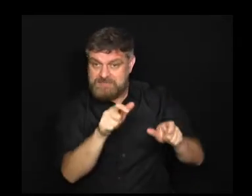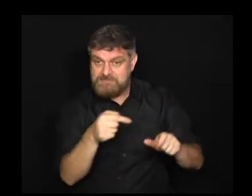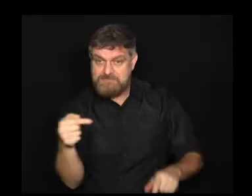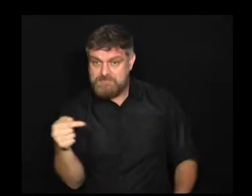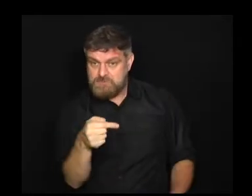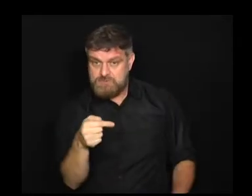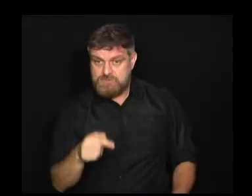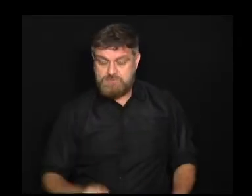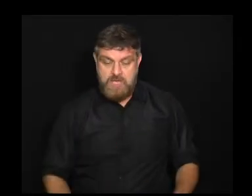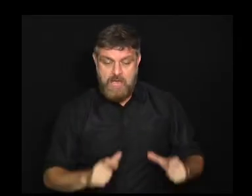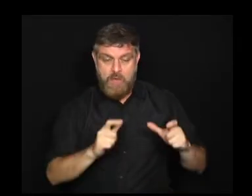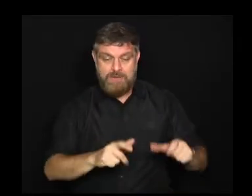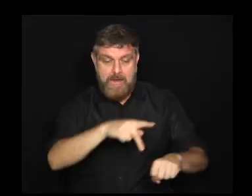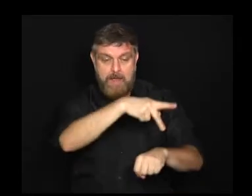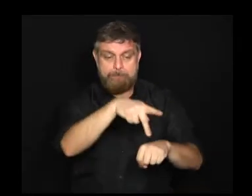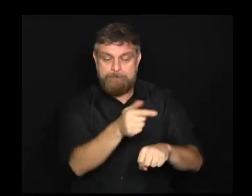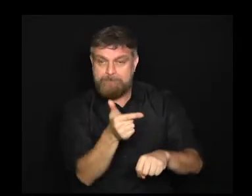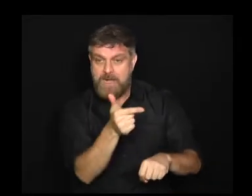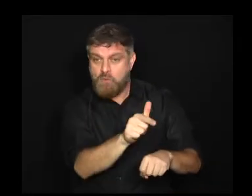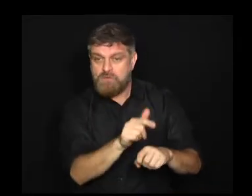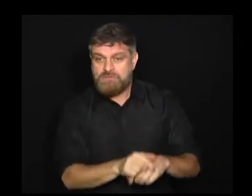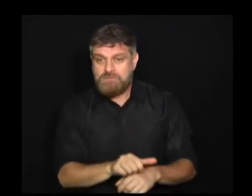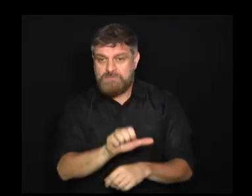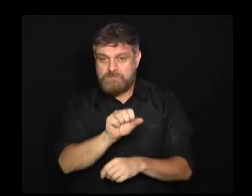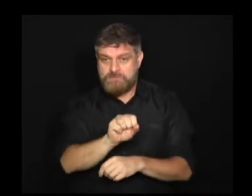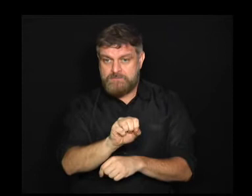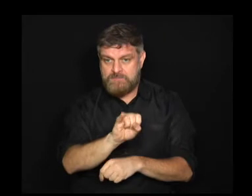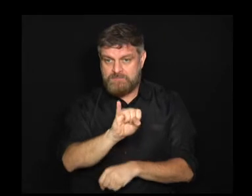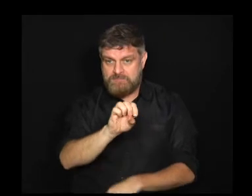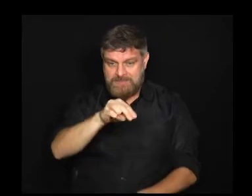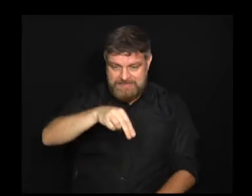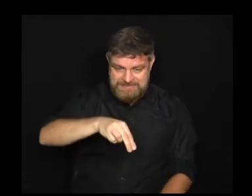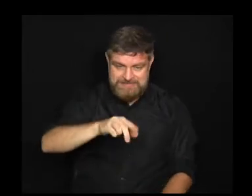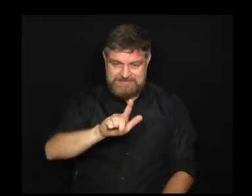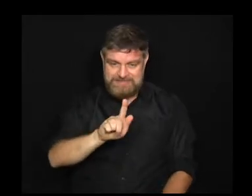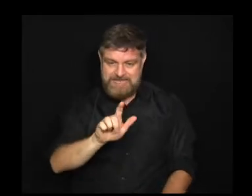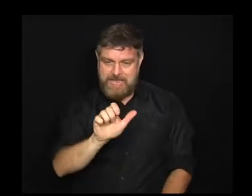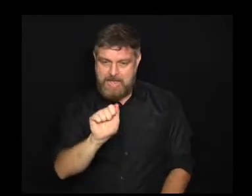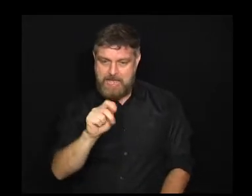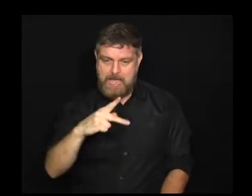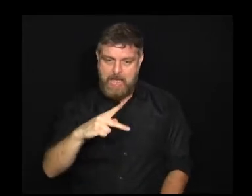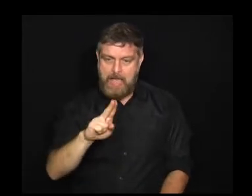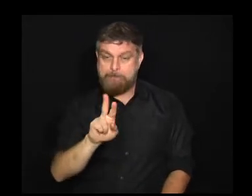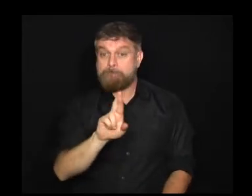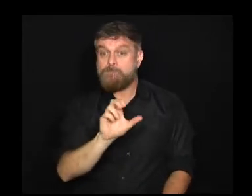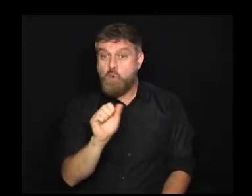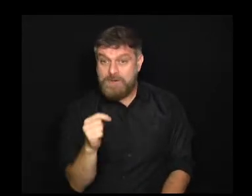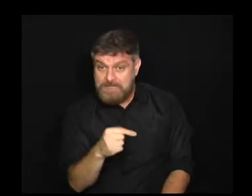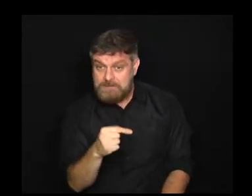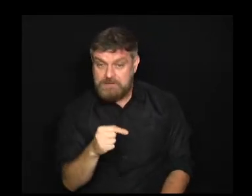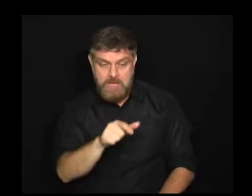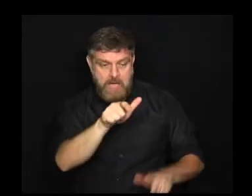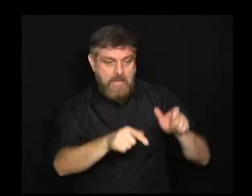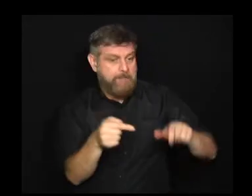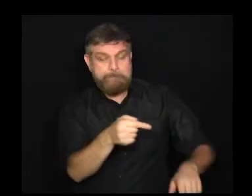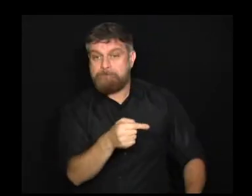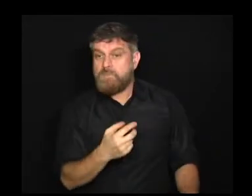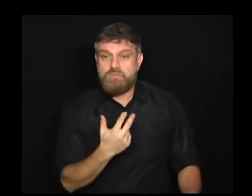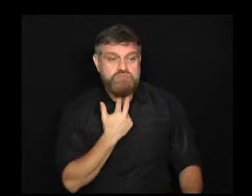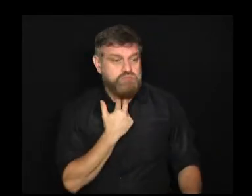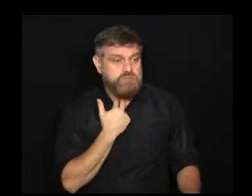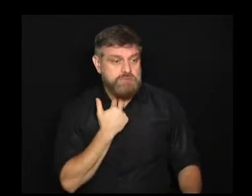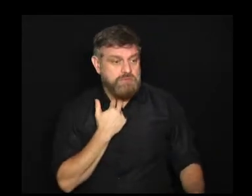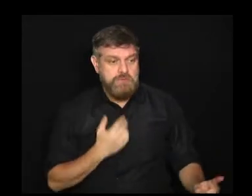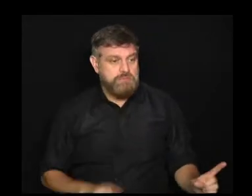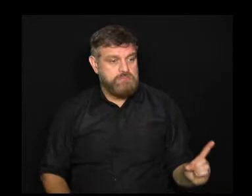China. E por que eu estou falando de Singapura? Porque alguns pacientes de Singapura não tiveram na China e alguns pacientes